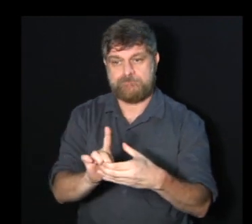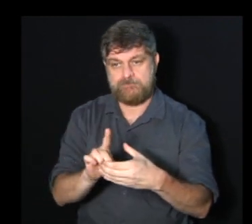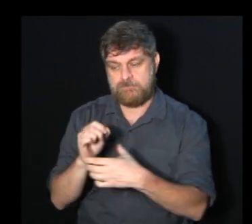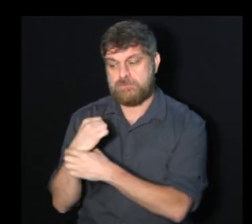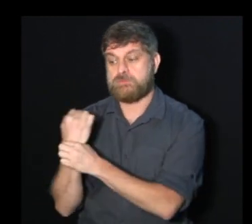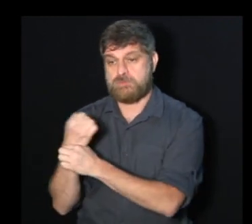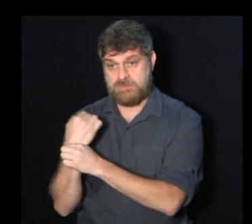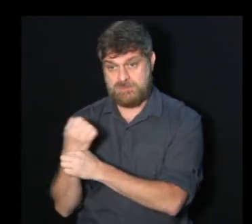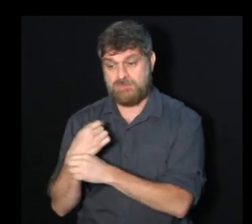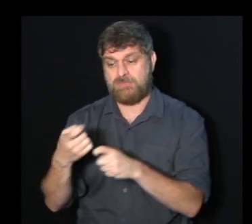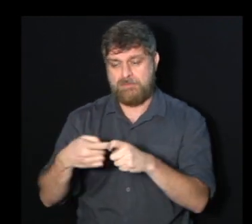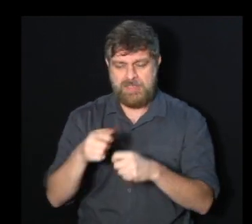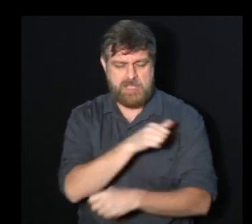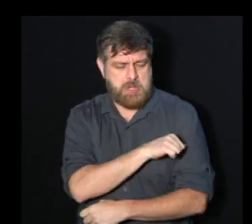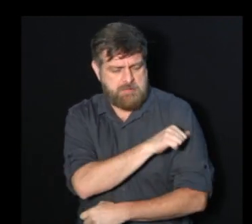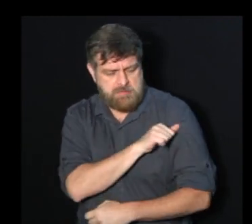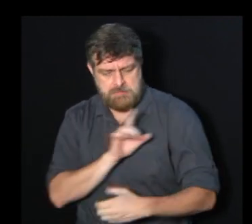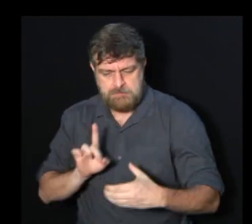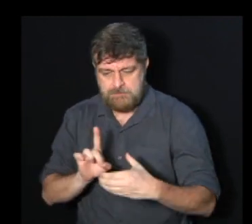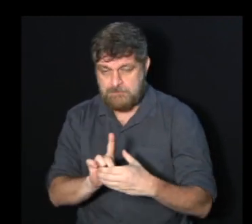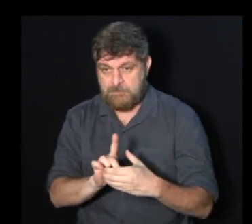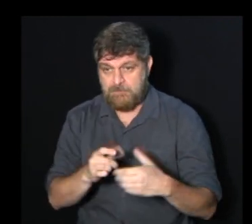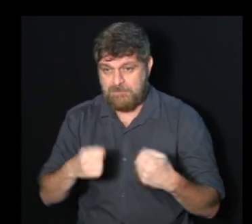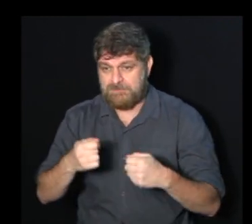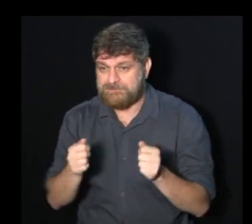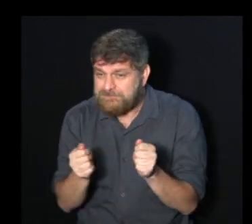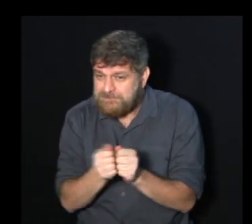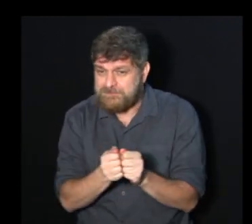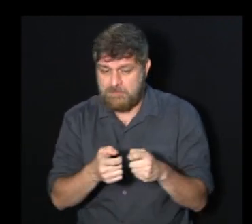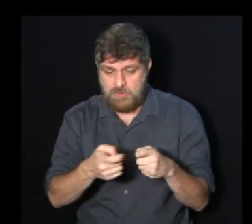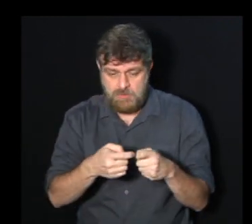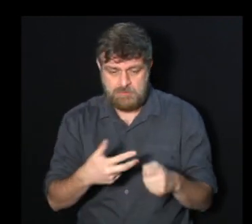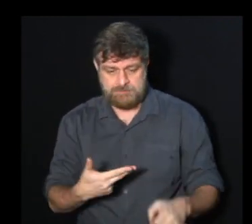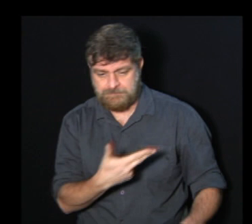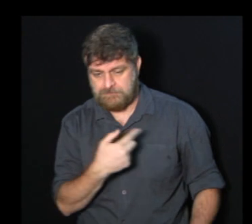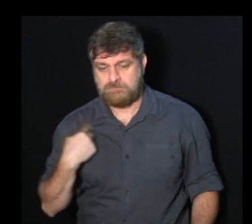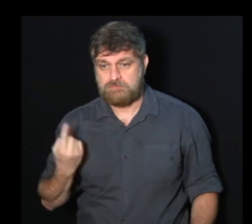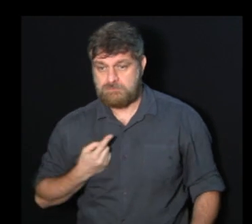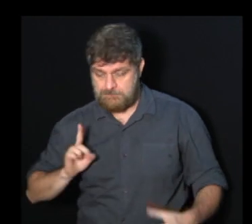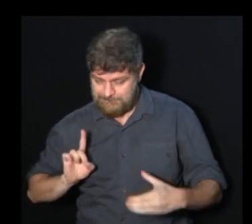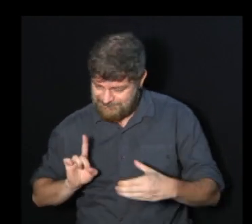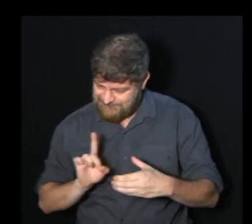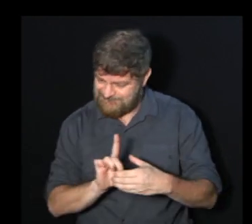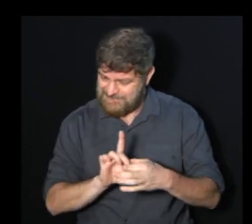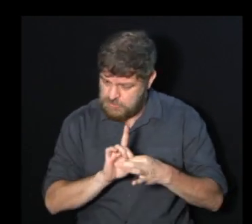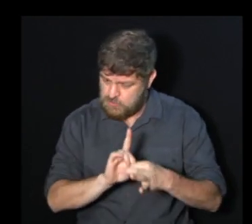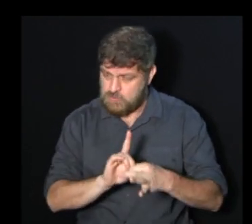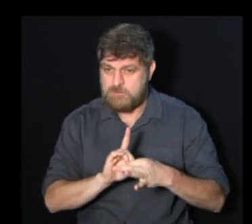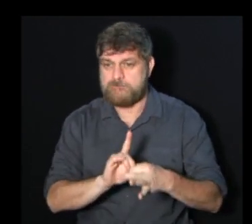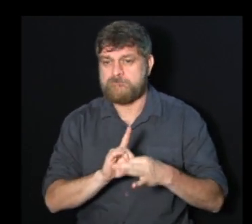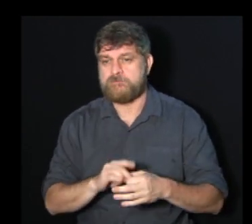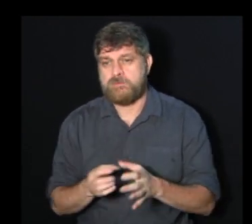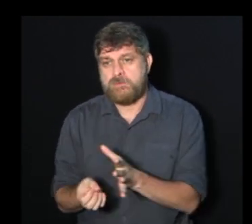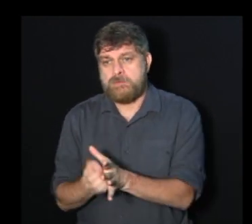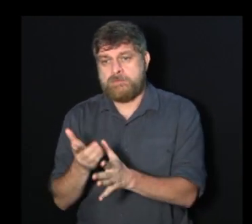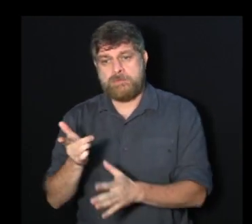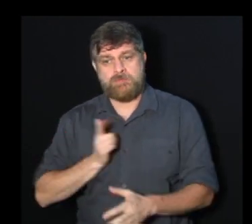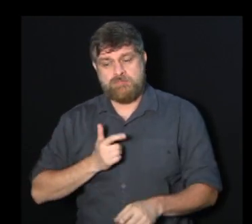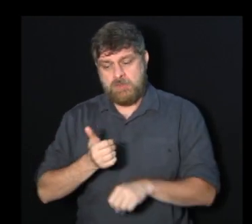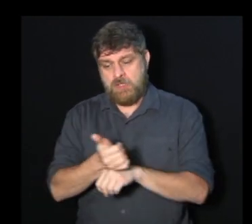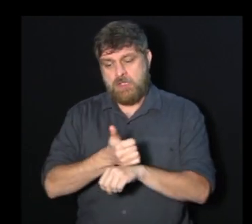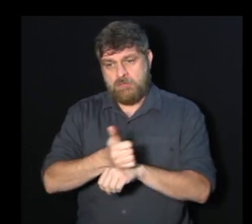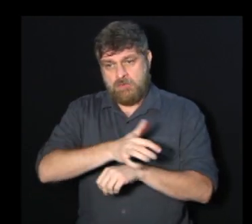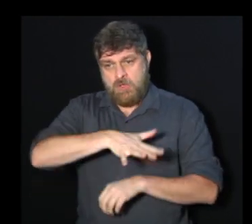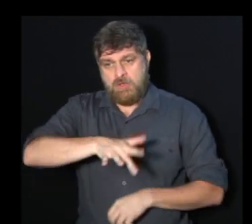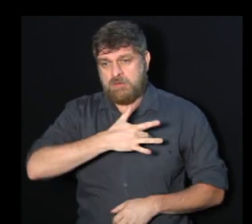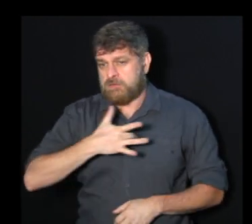gente precisa acompanhar o tratamento do médico, do cirurgião, e muitas vezes até de outros profissionais da